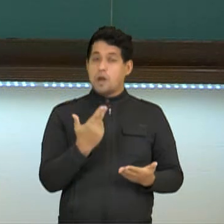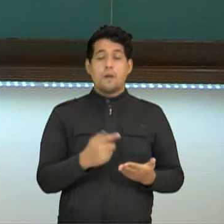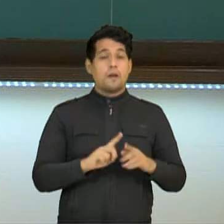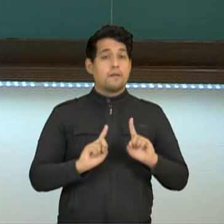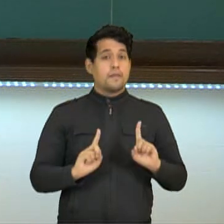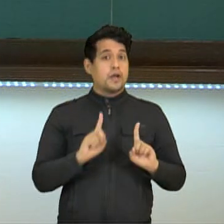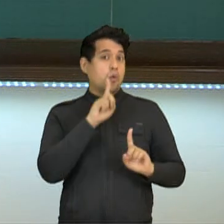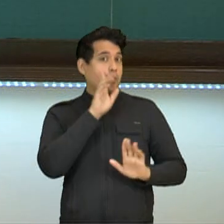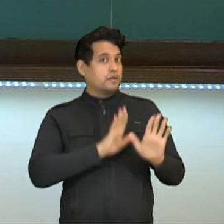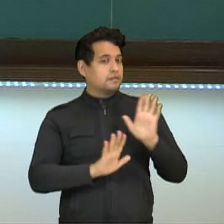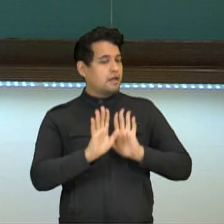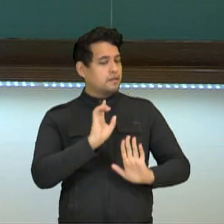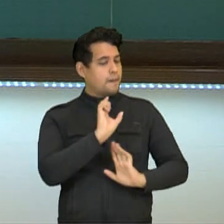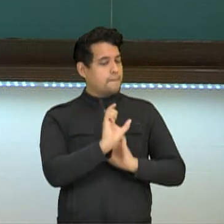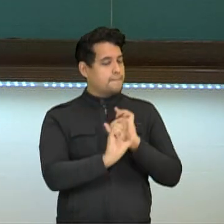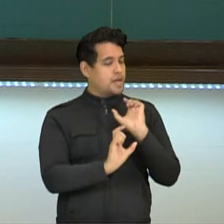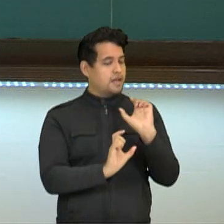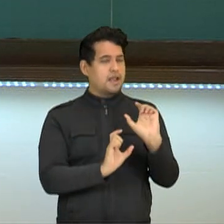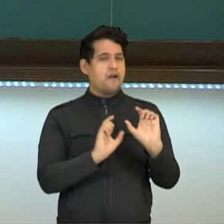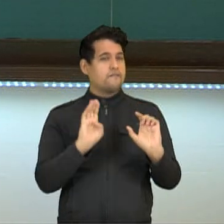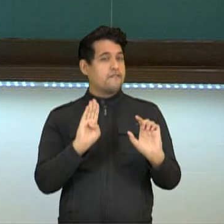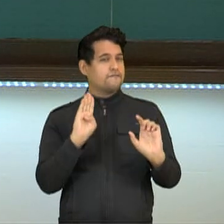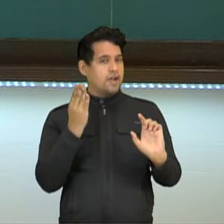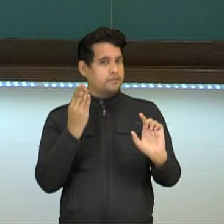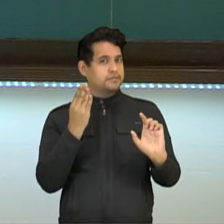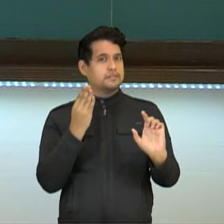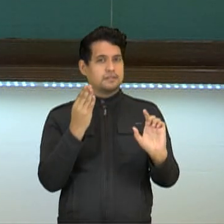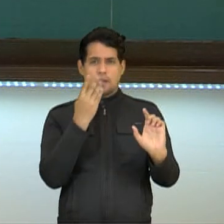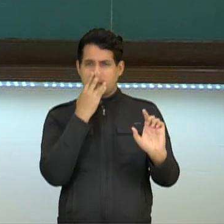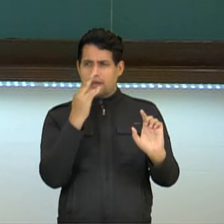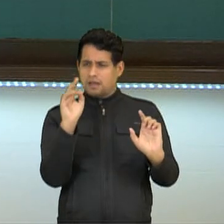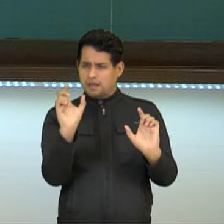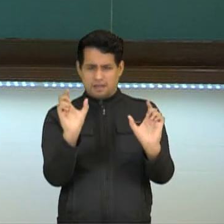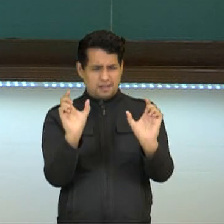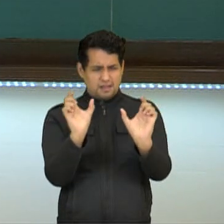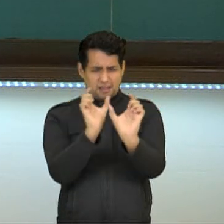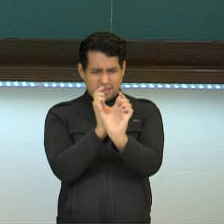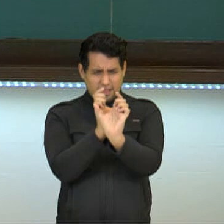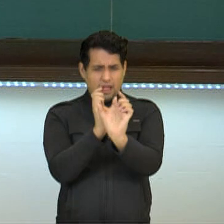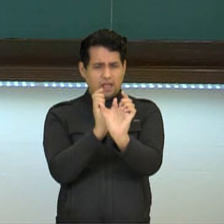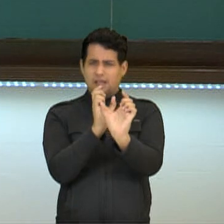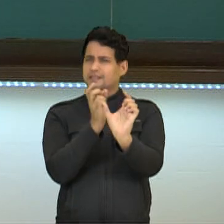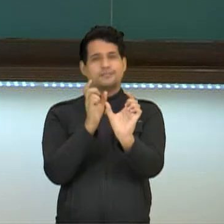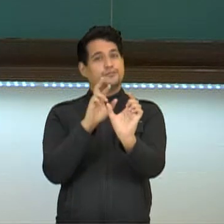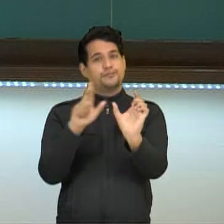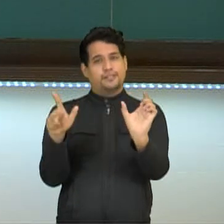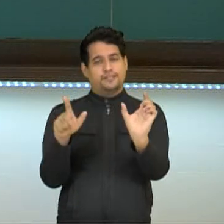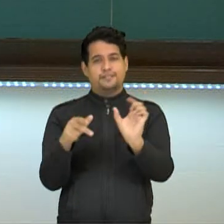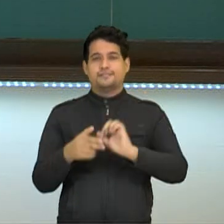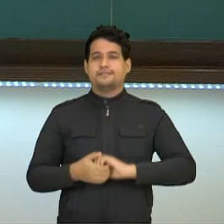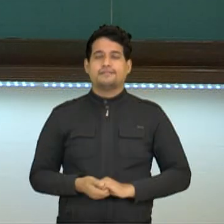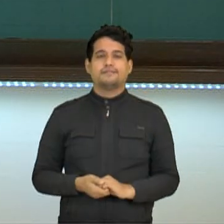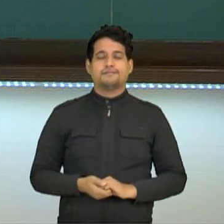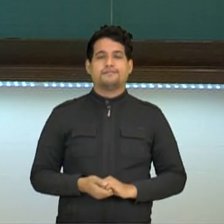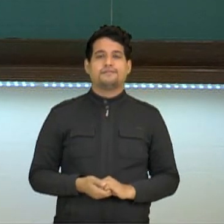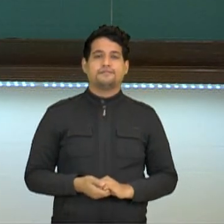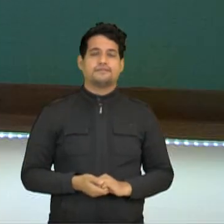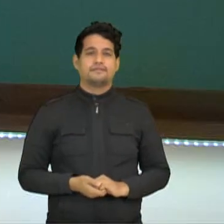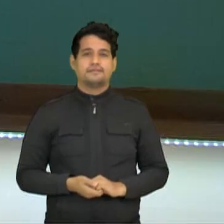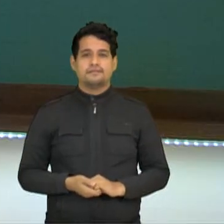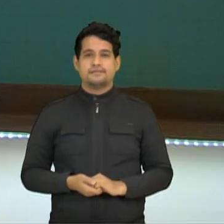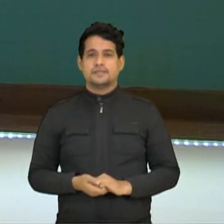Só cuidem com as palavras falsas cognatas, aquela que parece que é uma coisa e é outra, ok? Então vamos